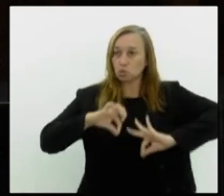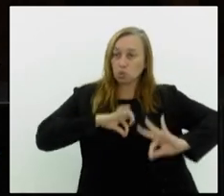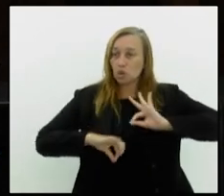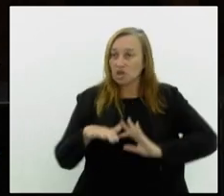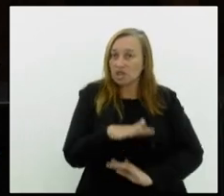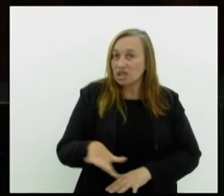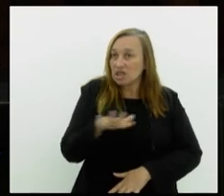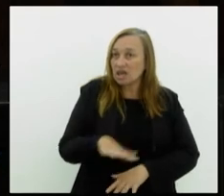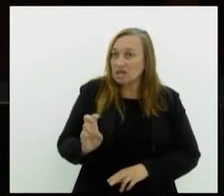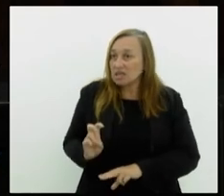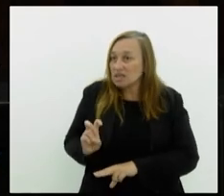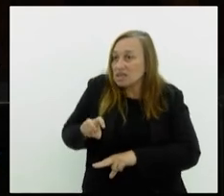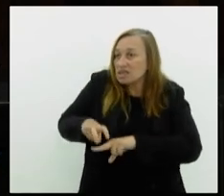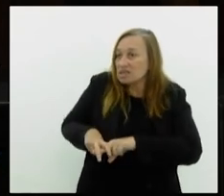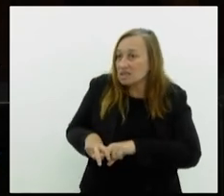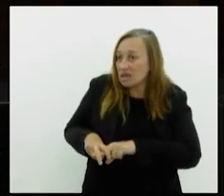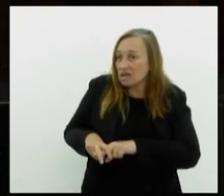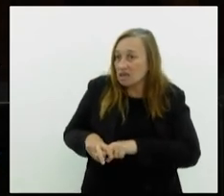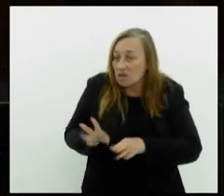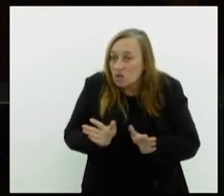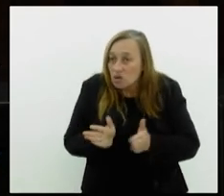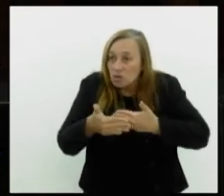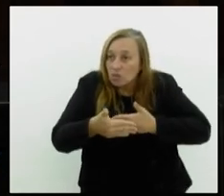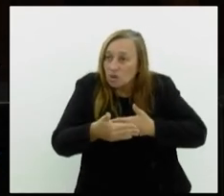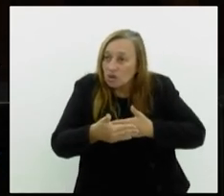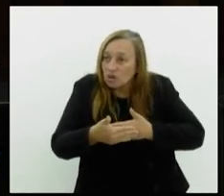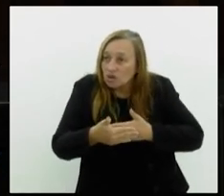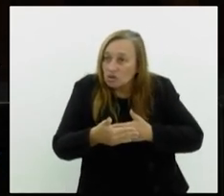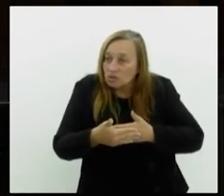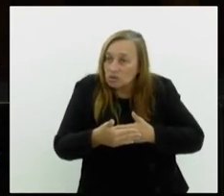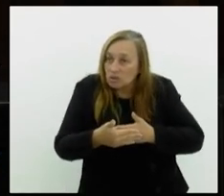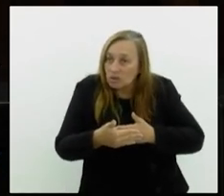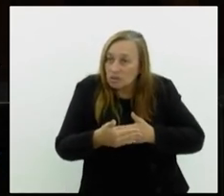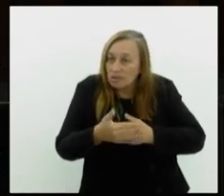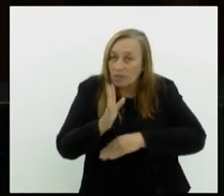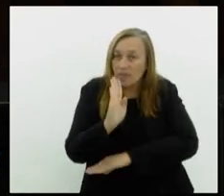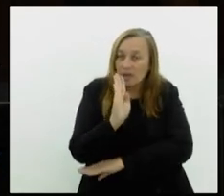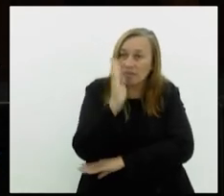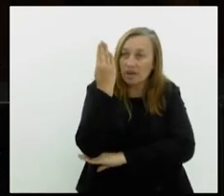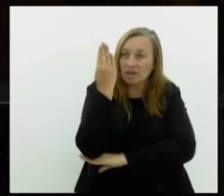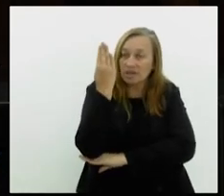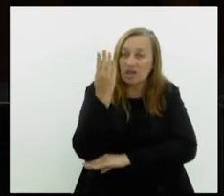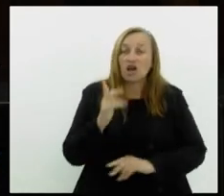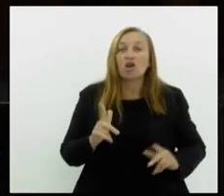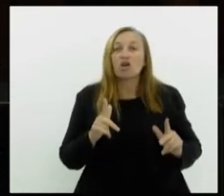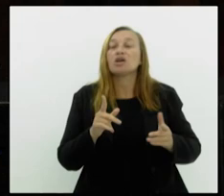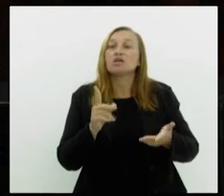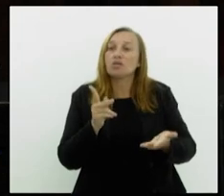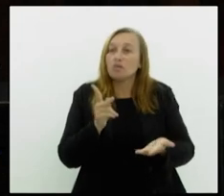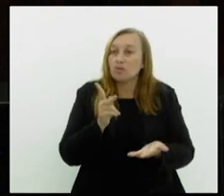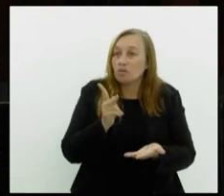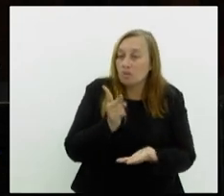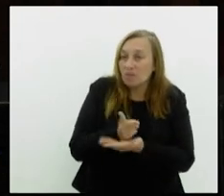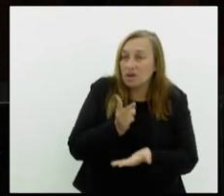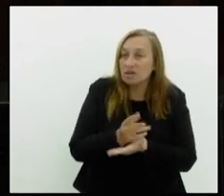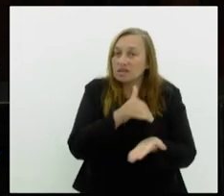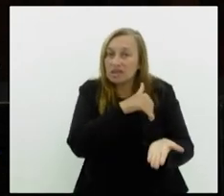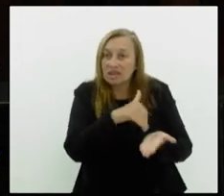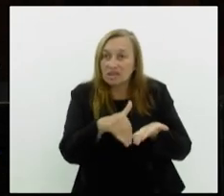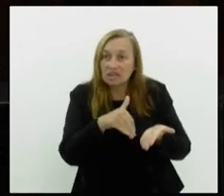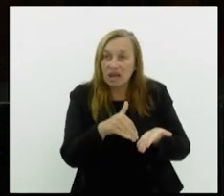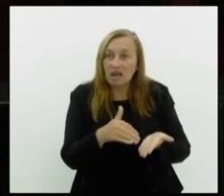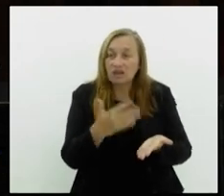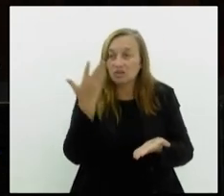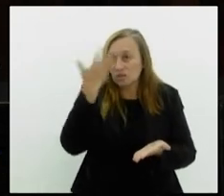crianças sentem para assistir aula num caixote de madeira, o mesmo secretário que não provê o